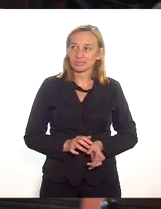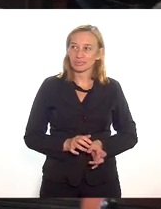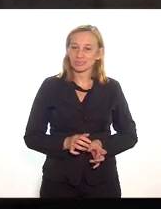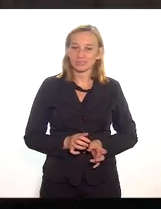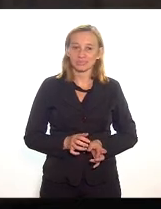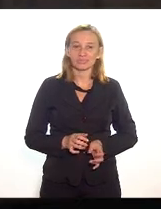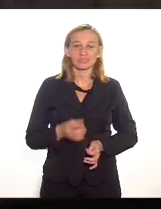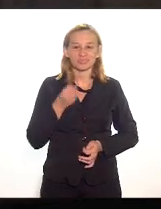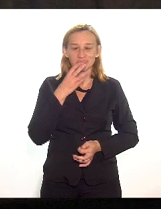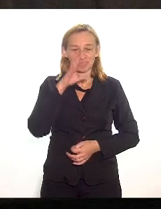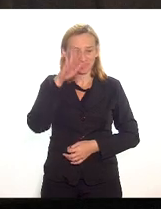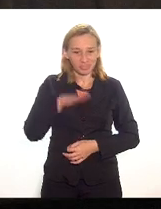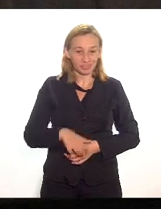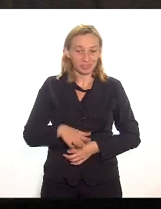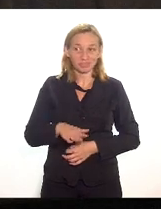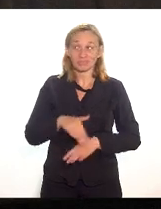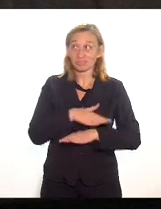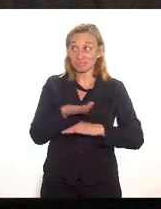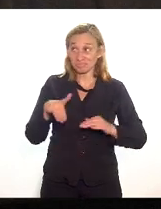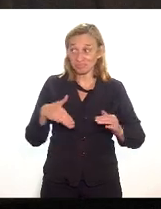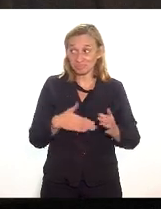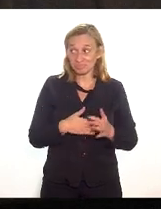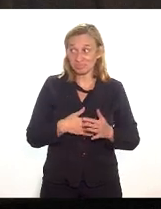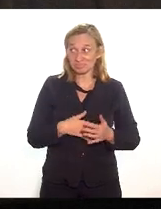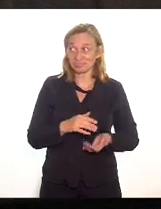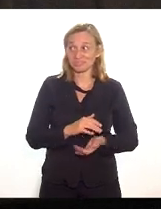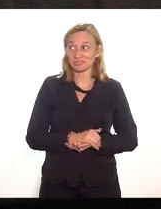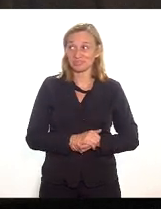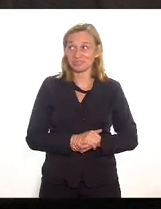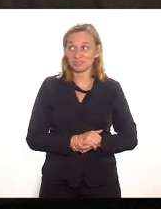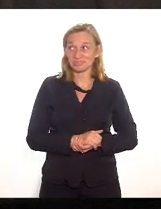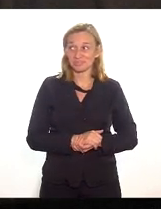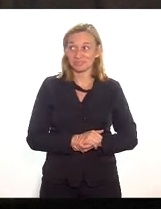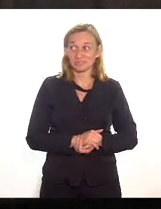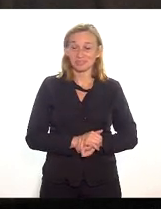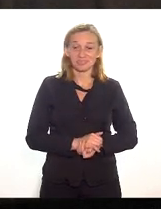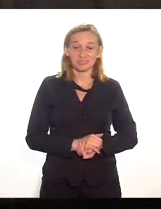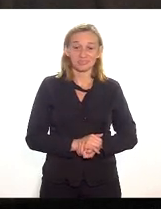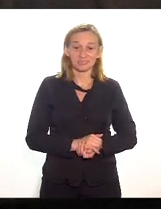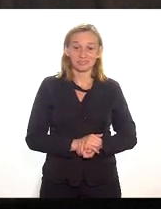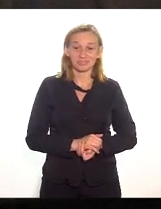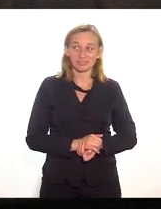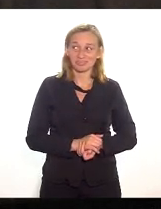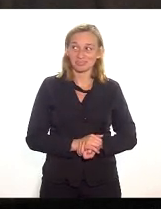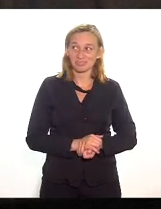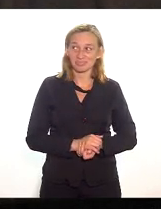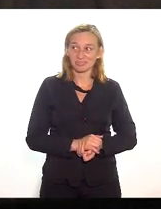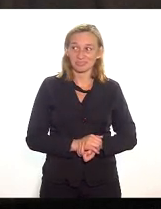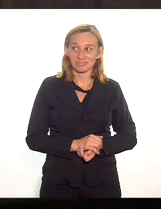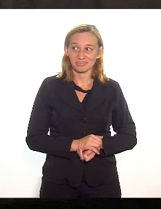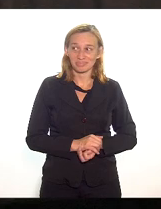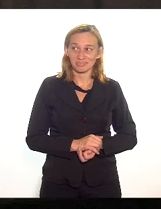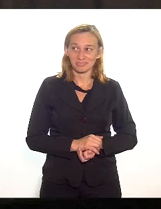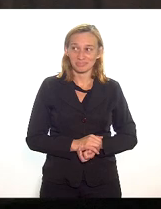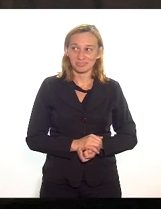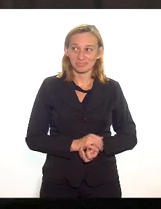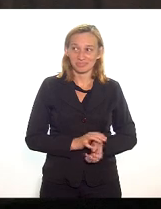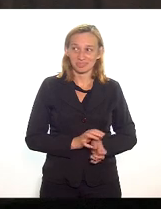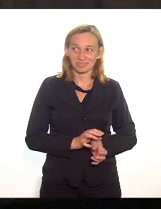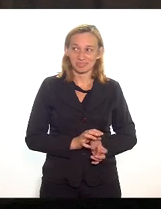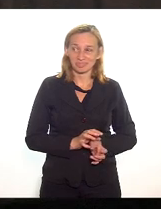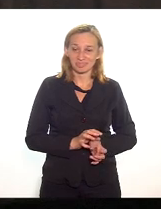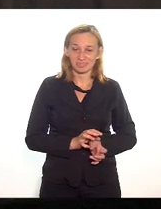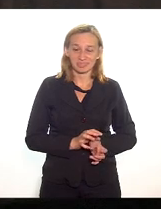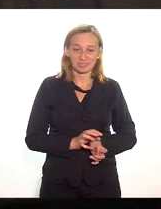Boa tarde a todos os presentes, aos deputados que estão aqui nesse momento no plenário, ao deputado Max Lemos, que está